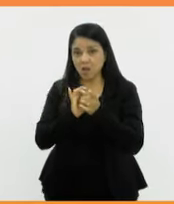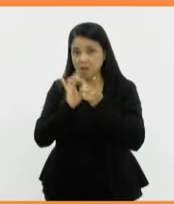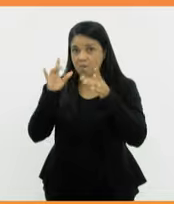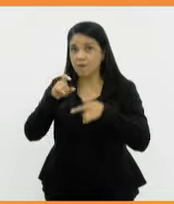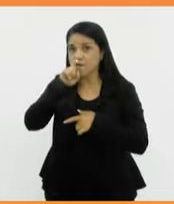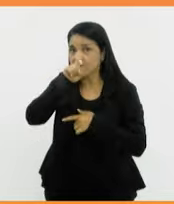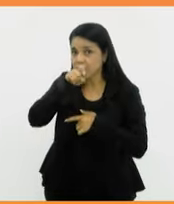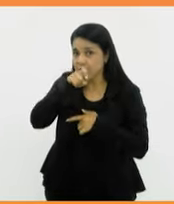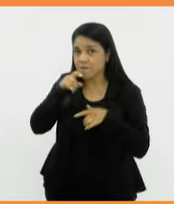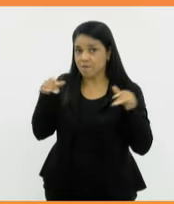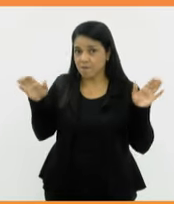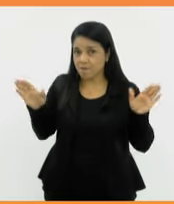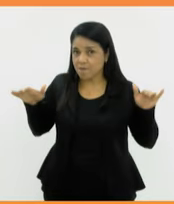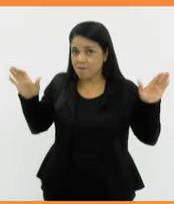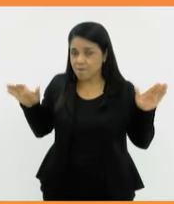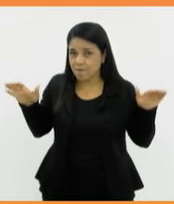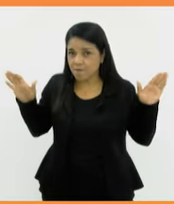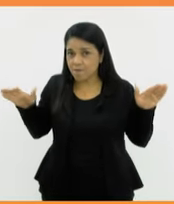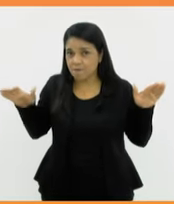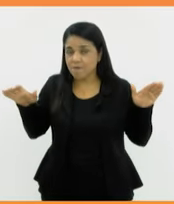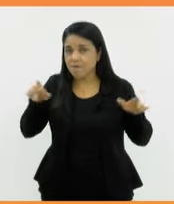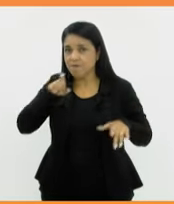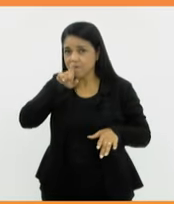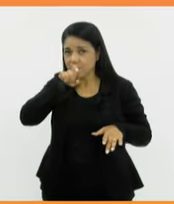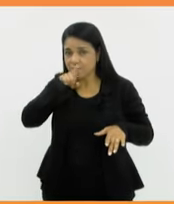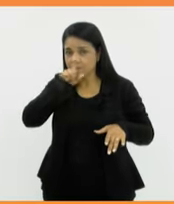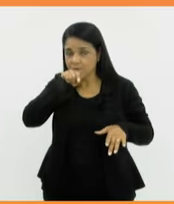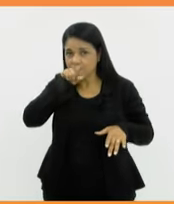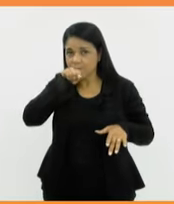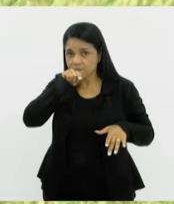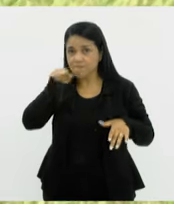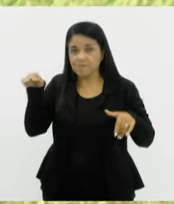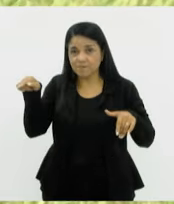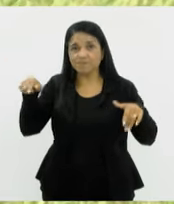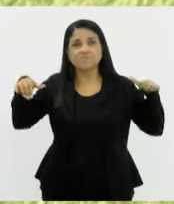ela pega a velocidade do carro e dela, faz o afugentamento,